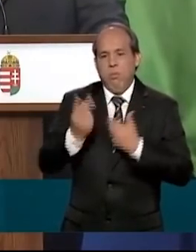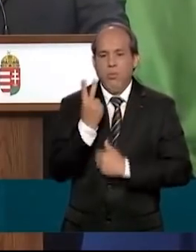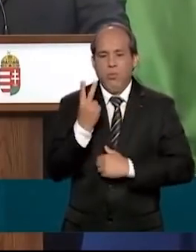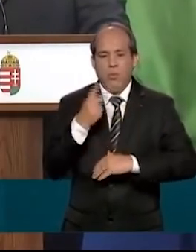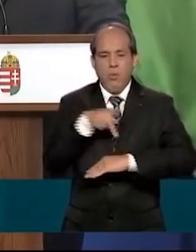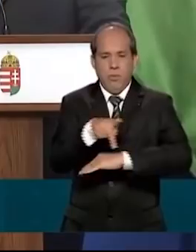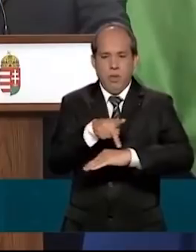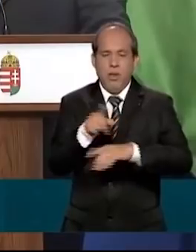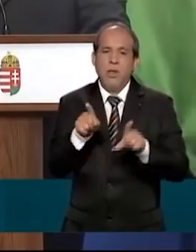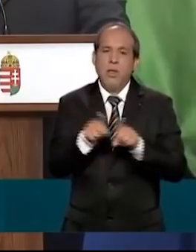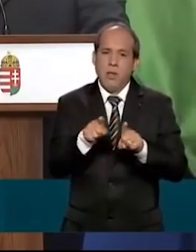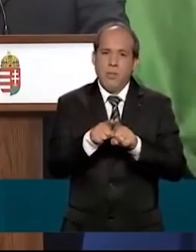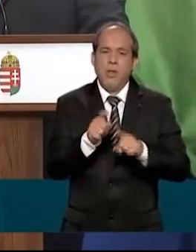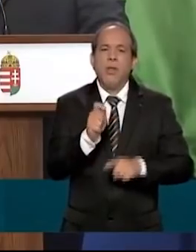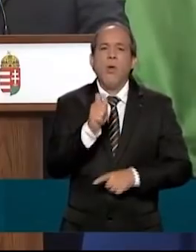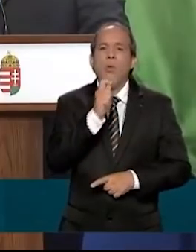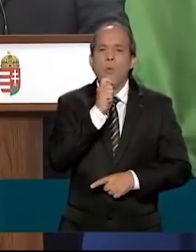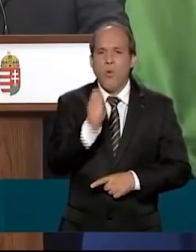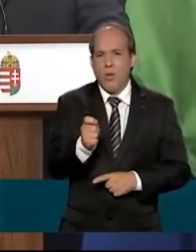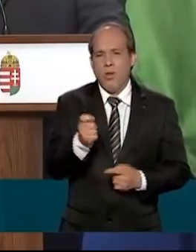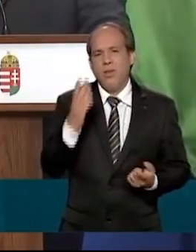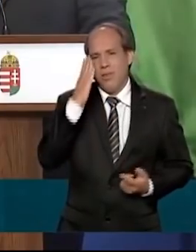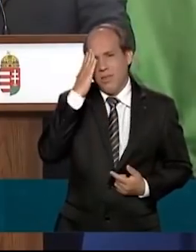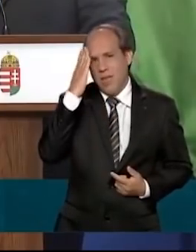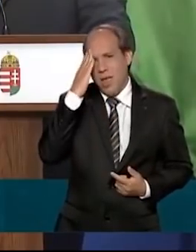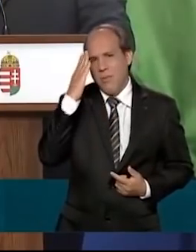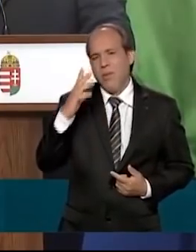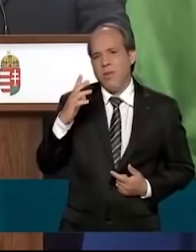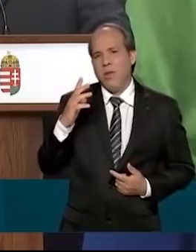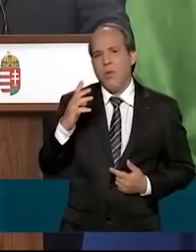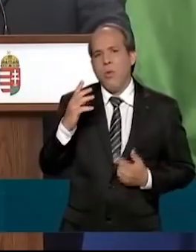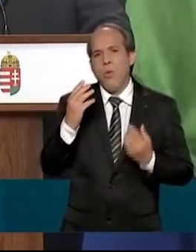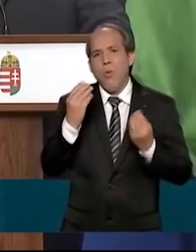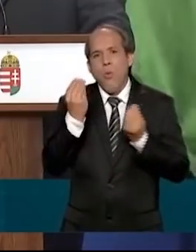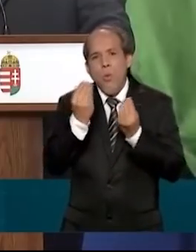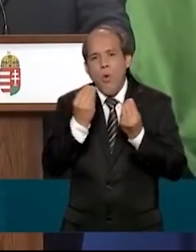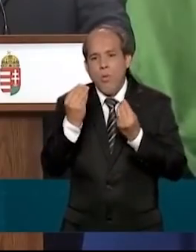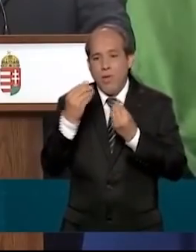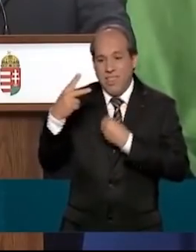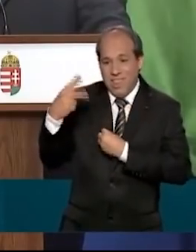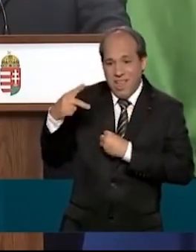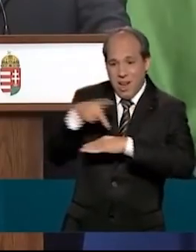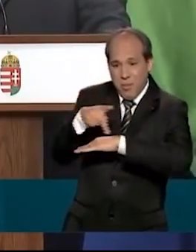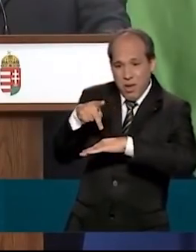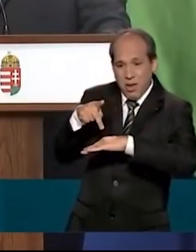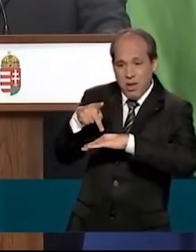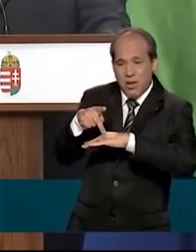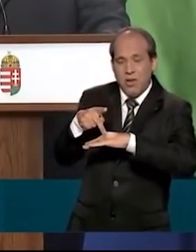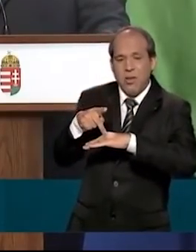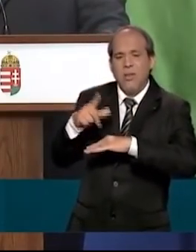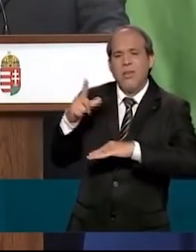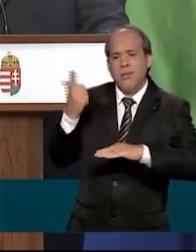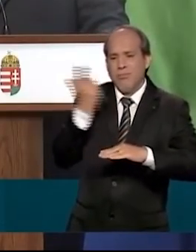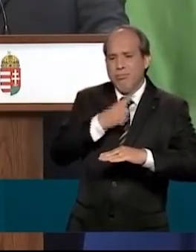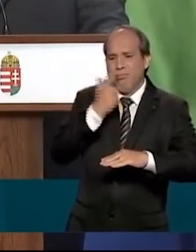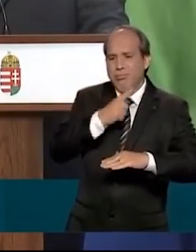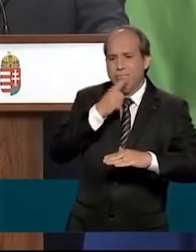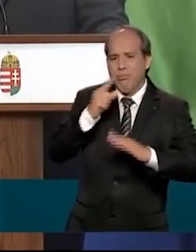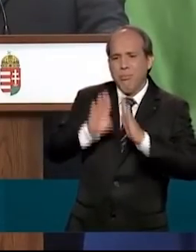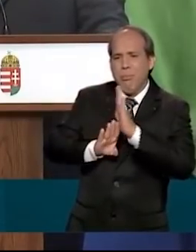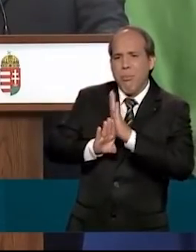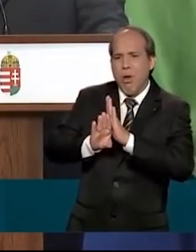a Hungria né levando-se em conta as devidas proporções é um país que tem esse despontado